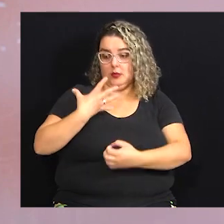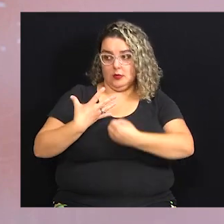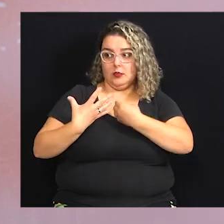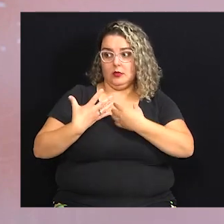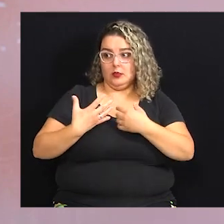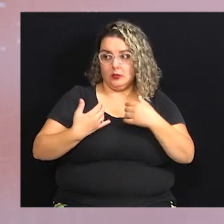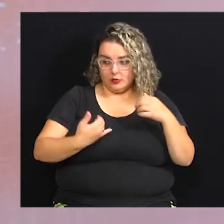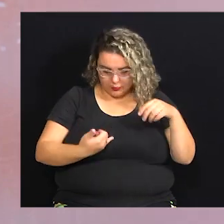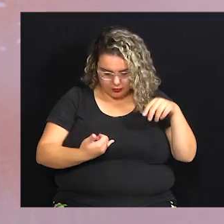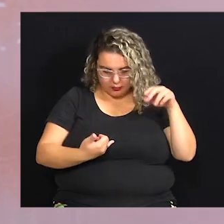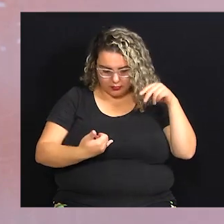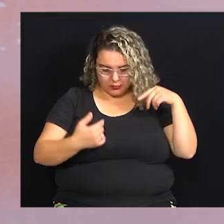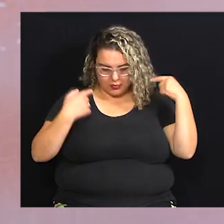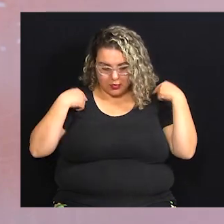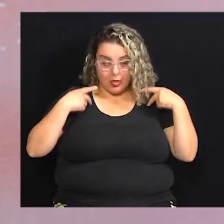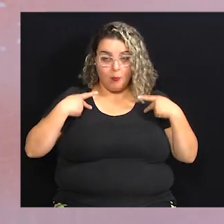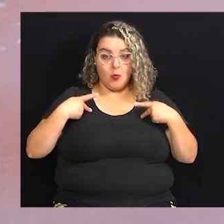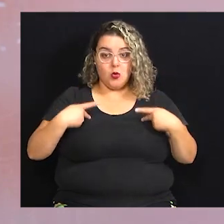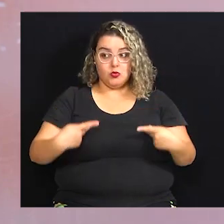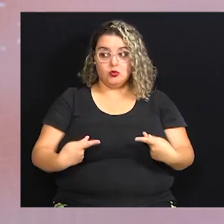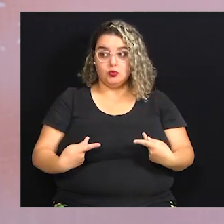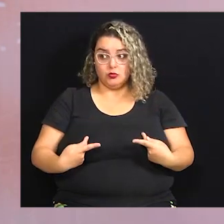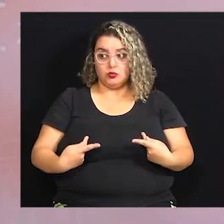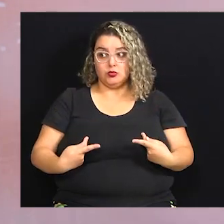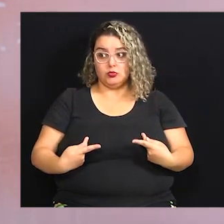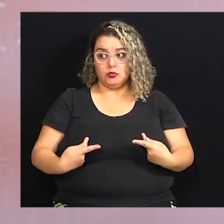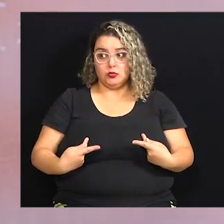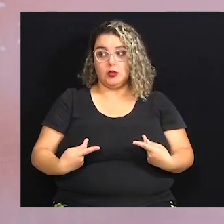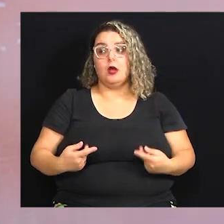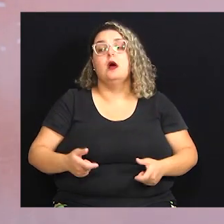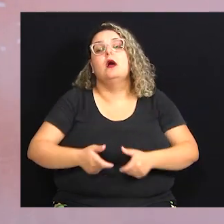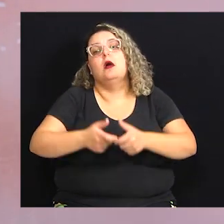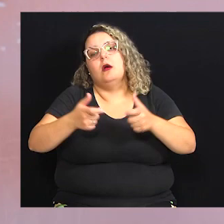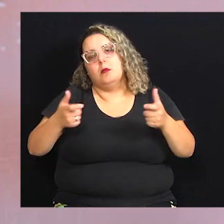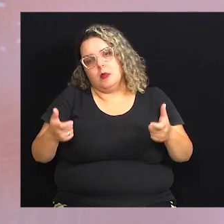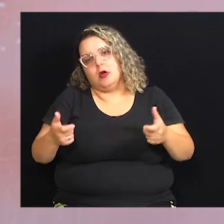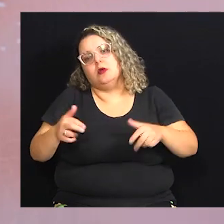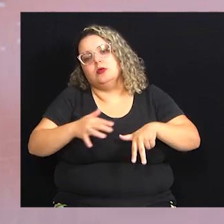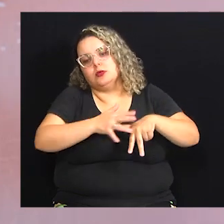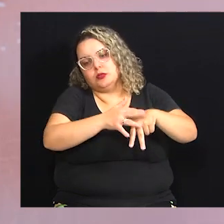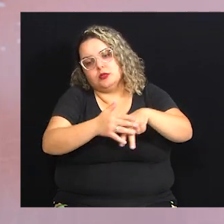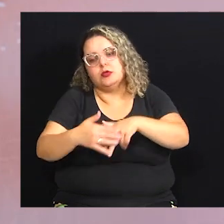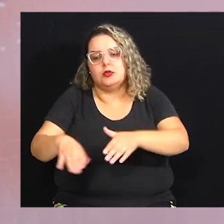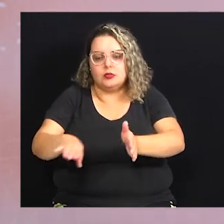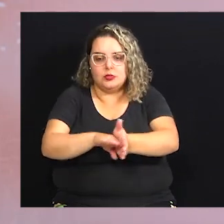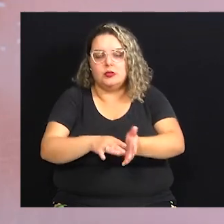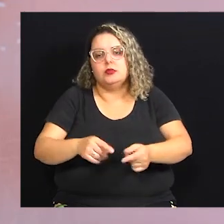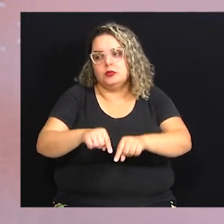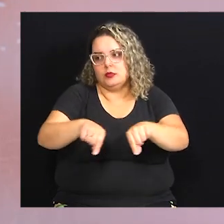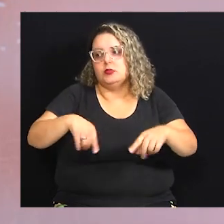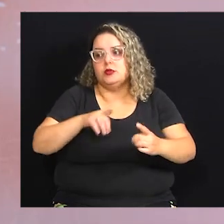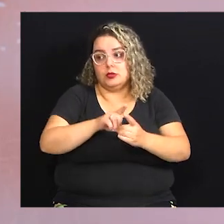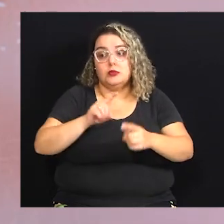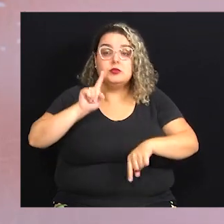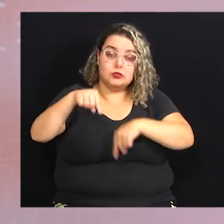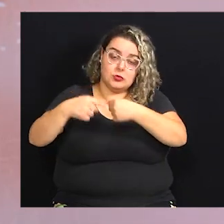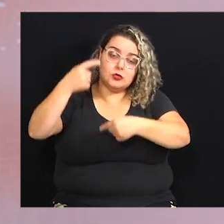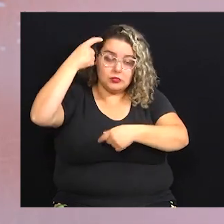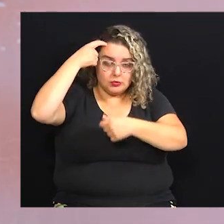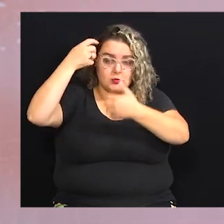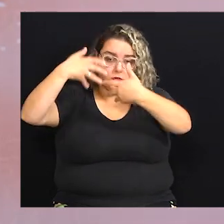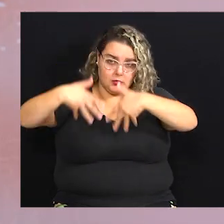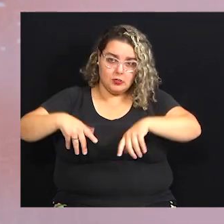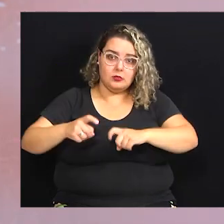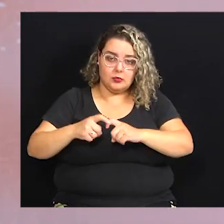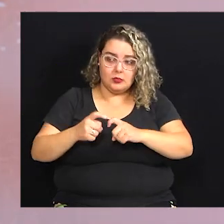à luminosidade, eu tô olhando para baixo. Ou seja, eu acredito que a maioria dos pacientes que chegam até o seu consultório e de outros neurologistas